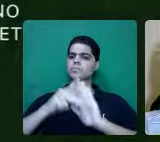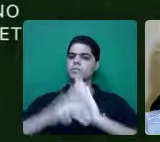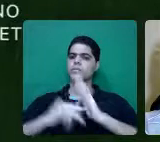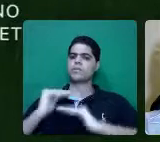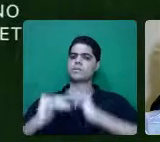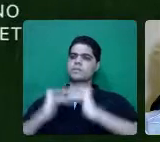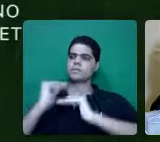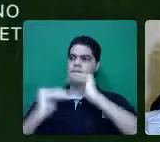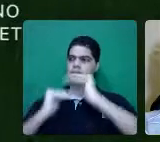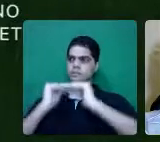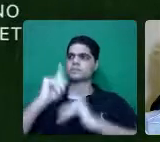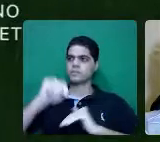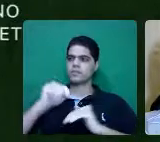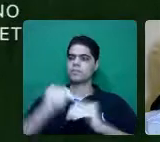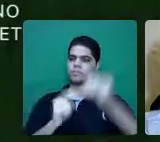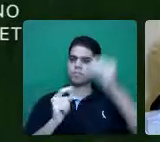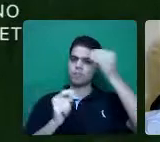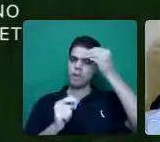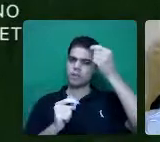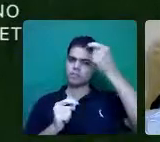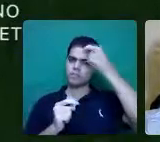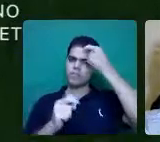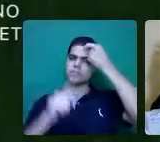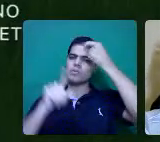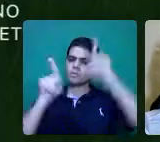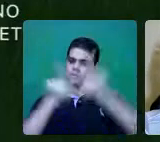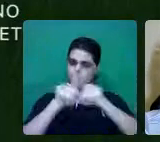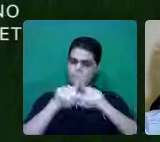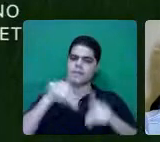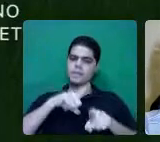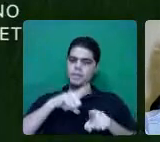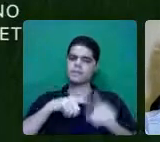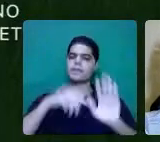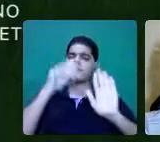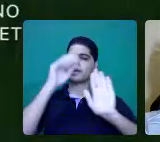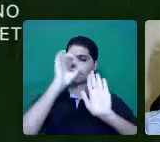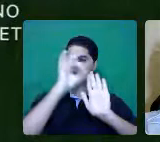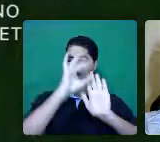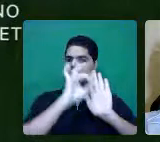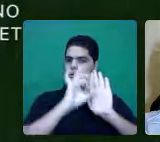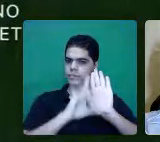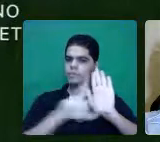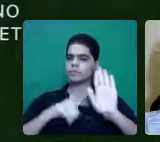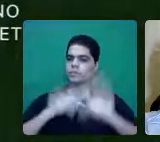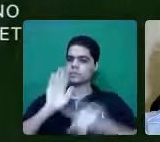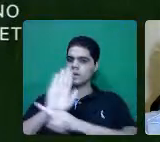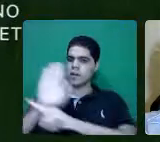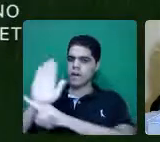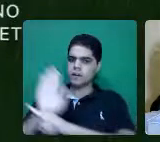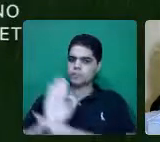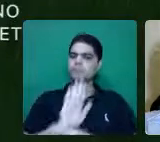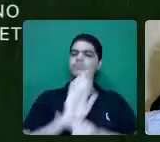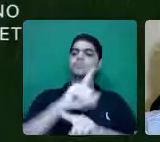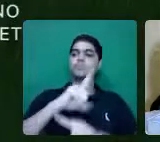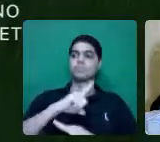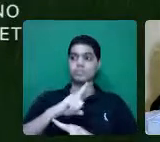dos mentores, então, a qualquer momento, o time está resolvendo ali um desafio, opa, preciso de uma ajuda do mentor especialista